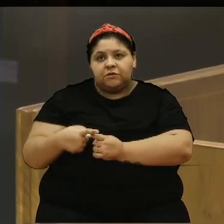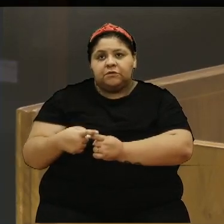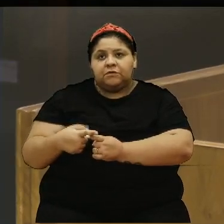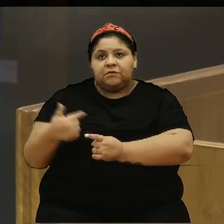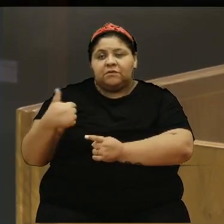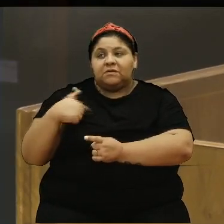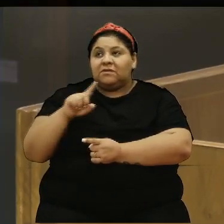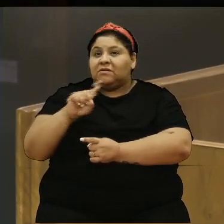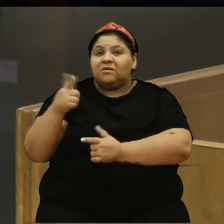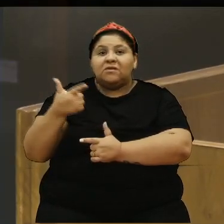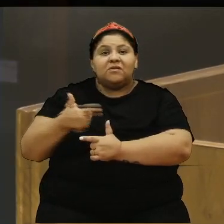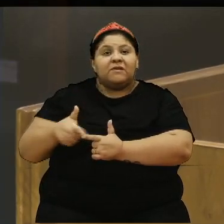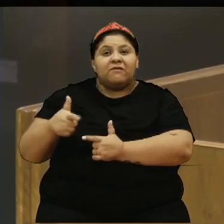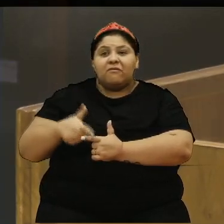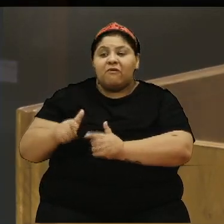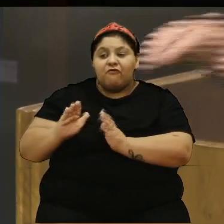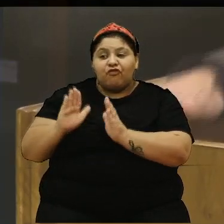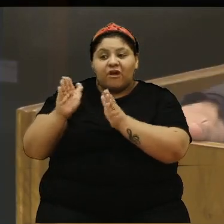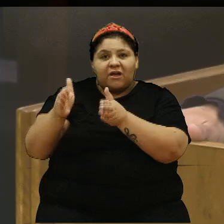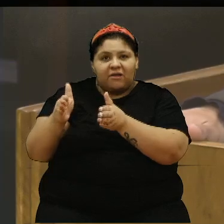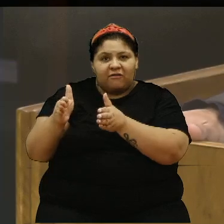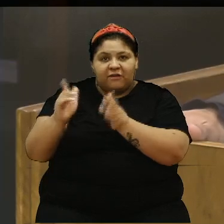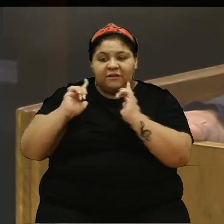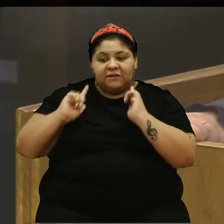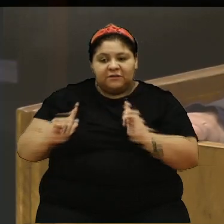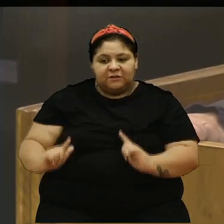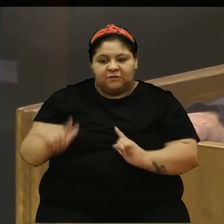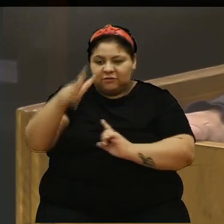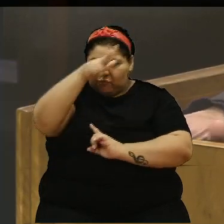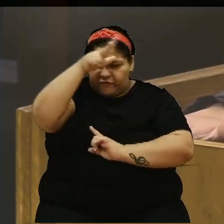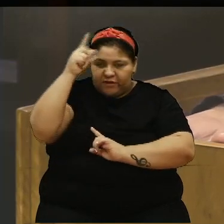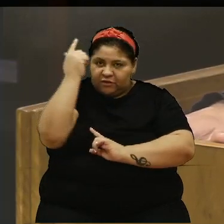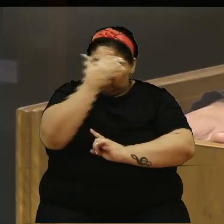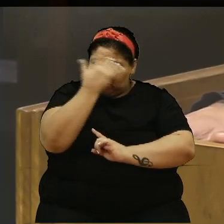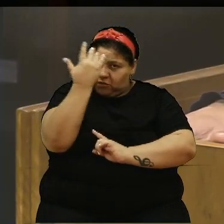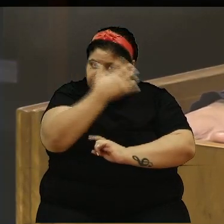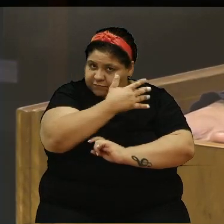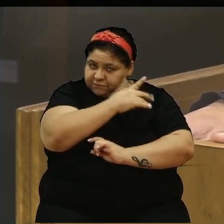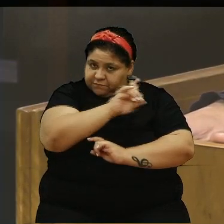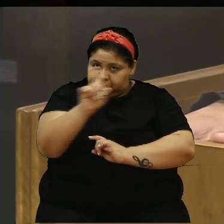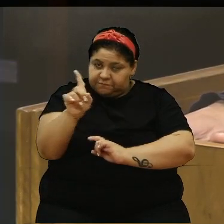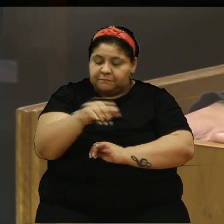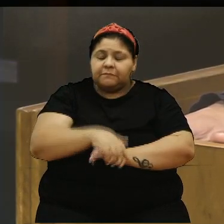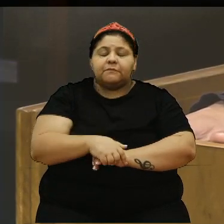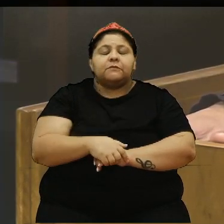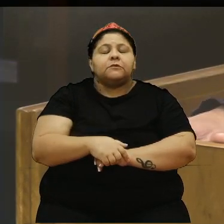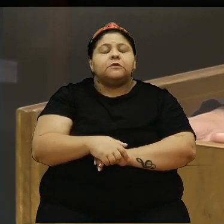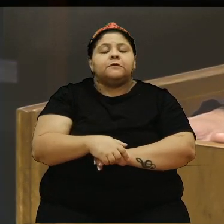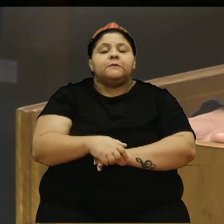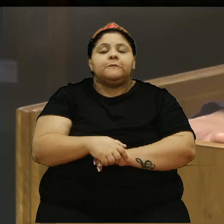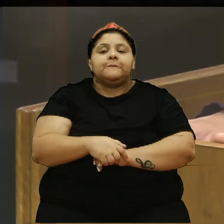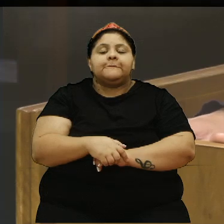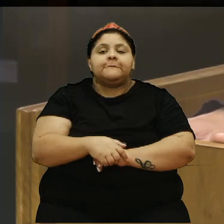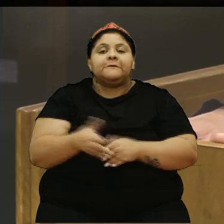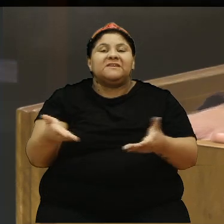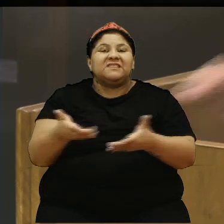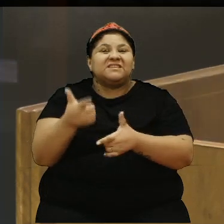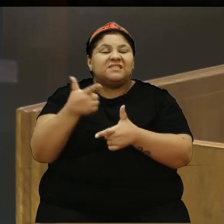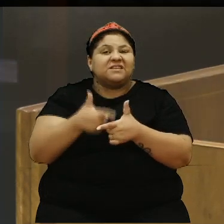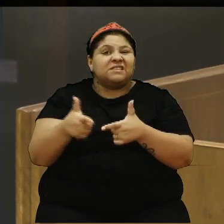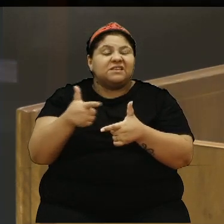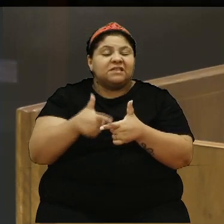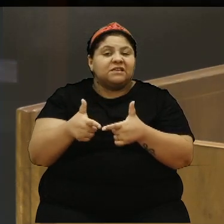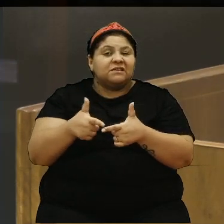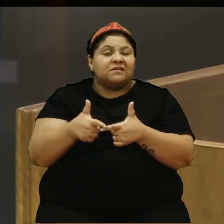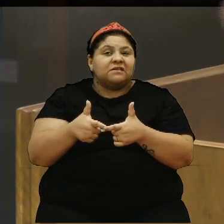não é um problema específico da gestão prefeito Ediló, ele já é um problema que